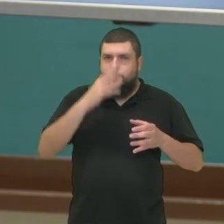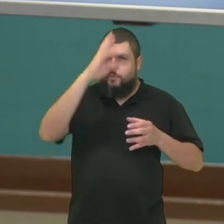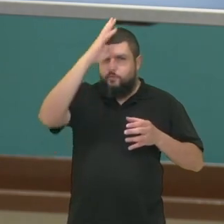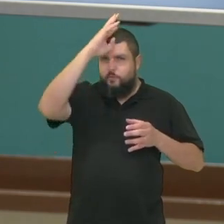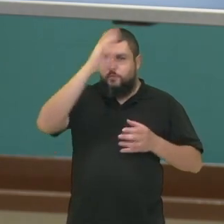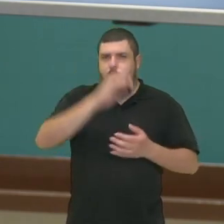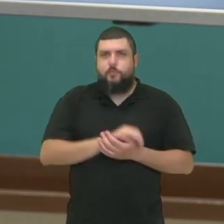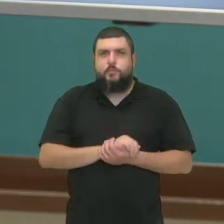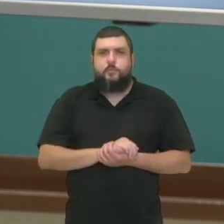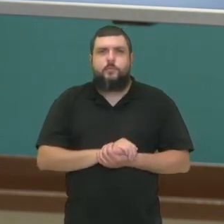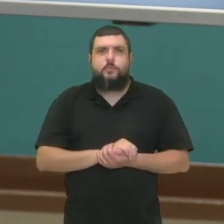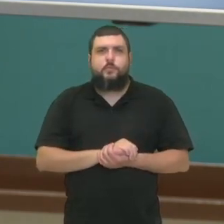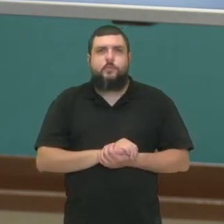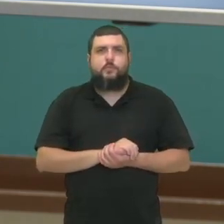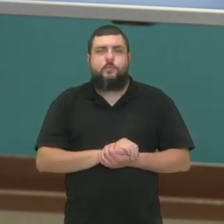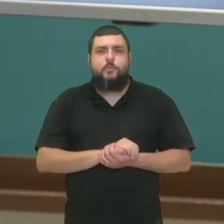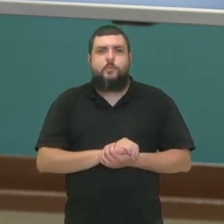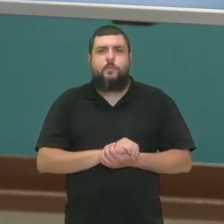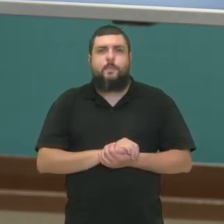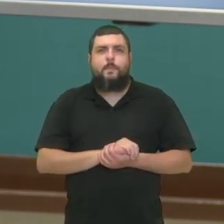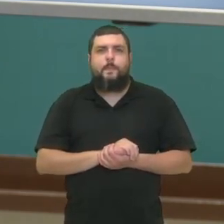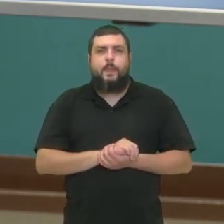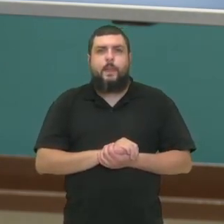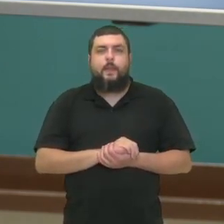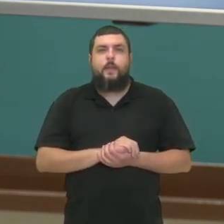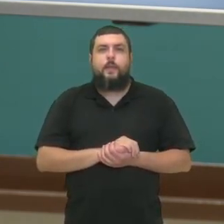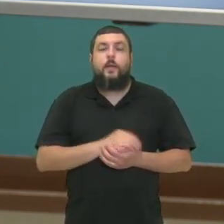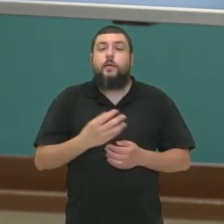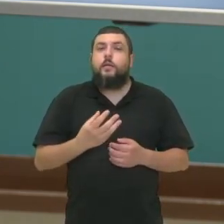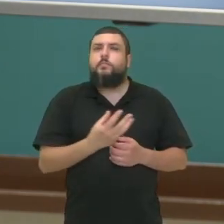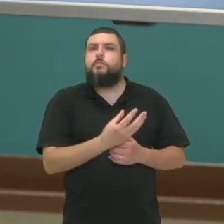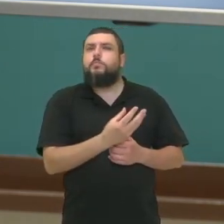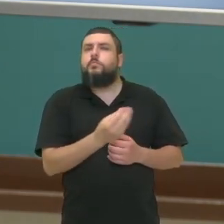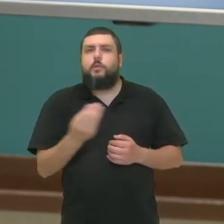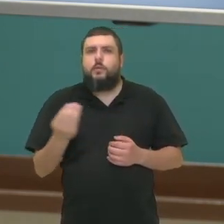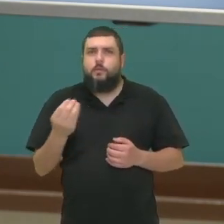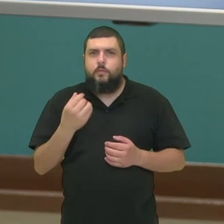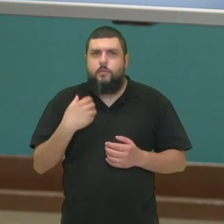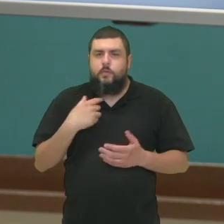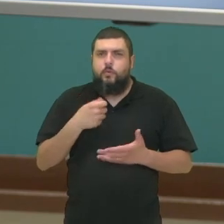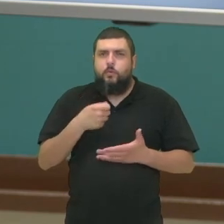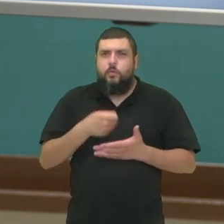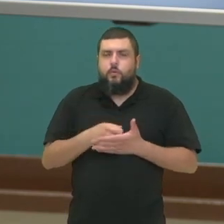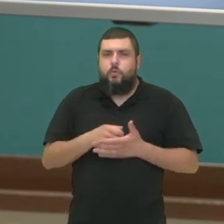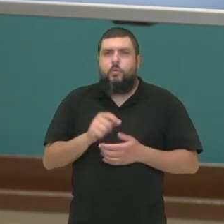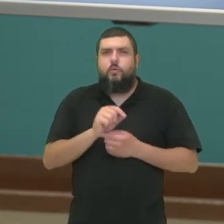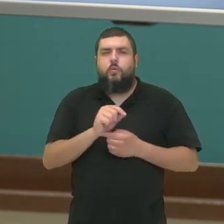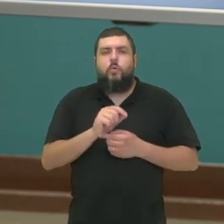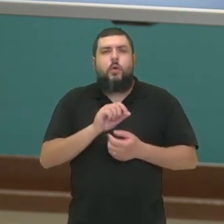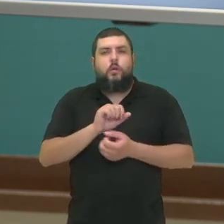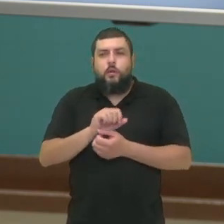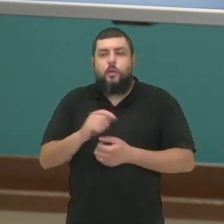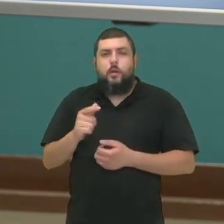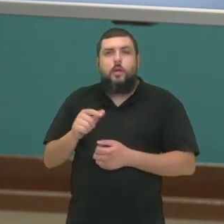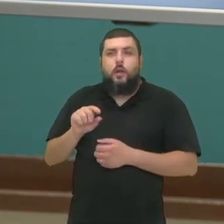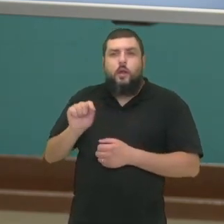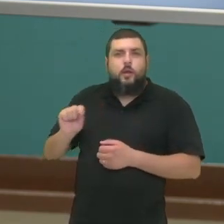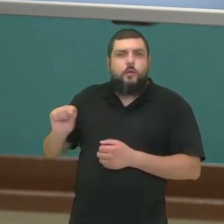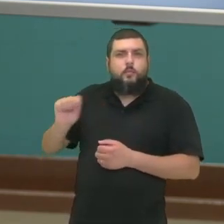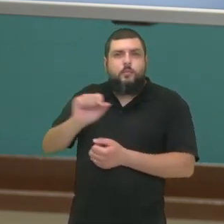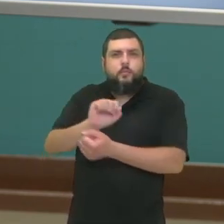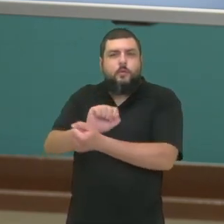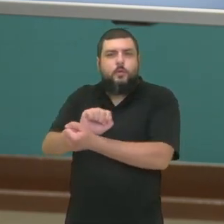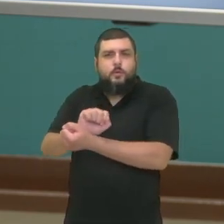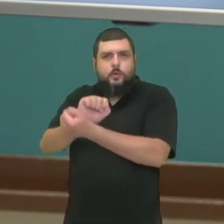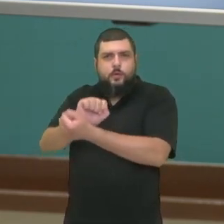muitos não-romanos que foram obrigados a viver dentro do mundo romano, os mais numerosos eram os escravizados, provenientes de vários lugares de Roma.